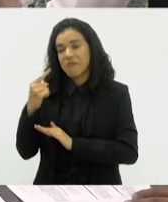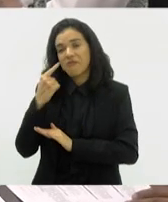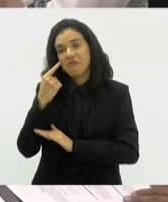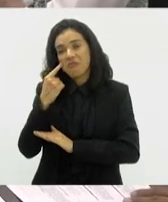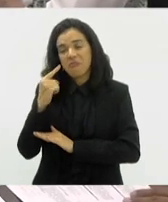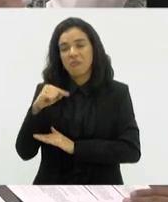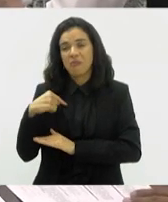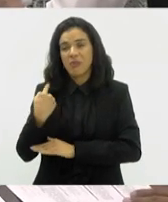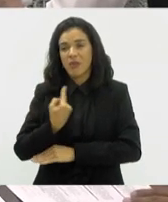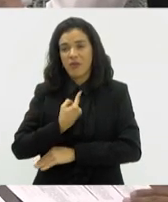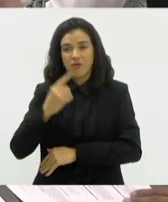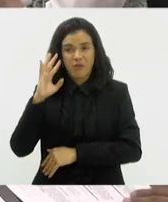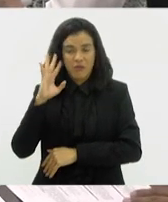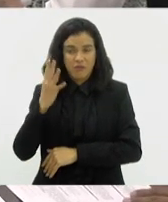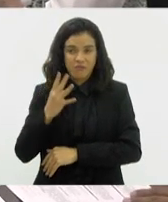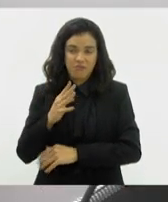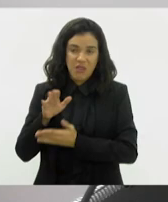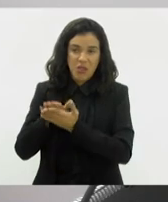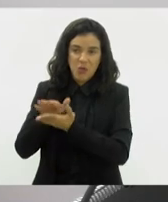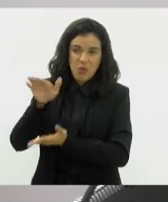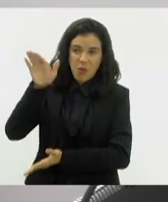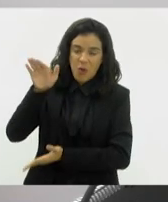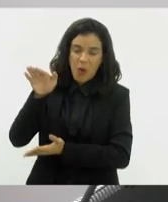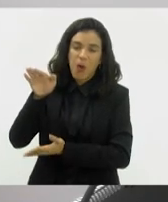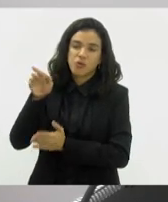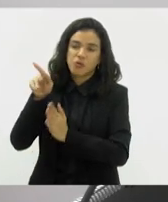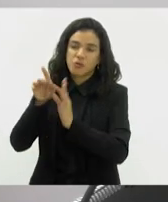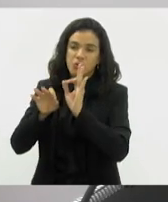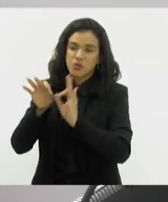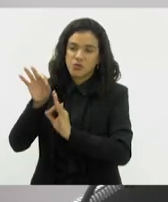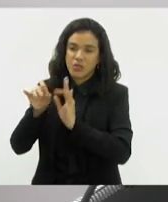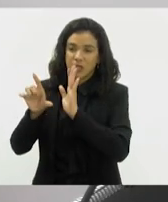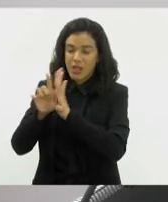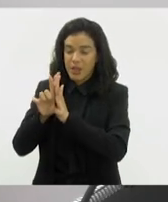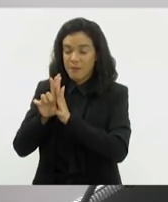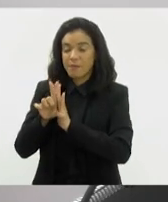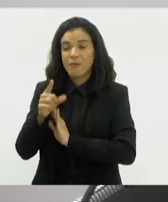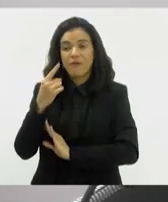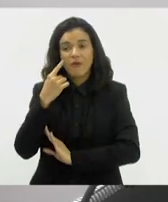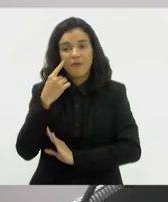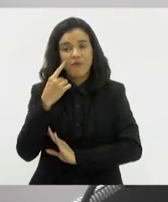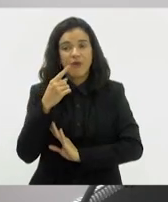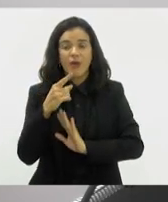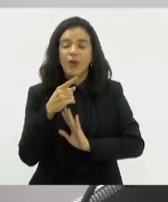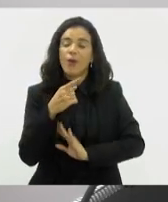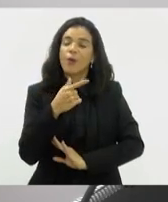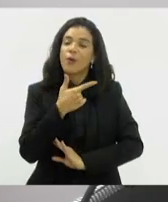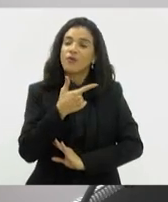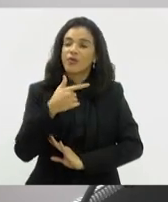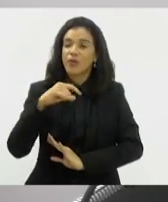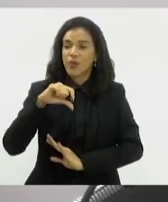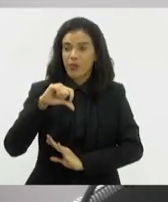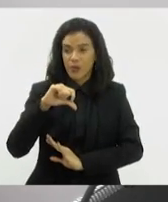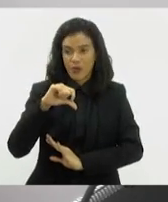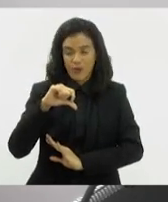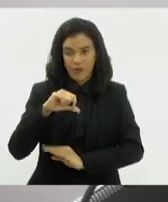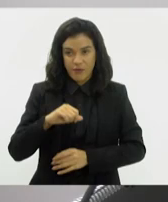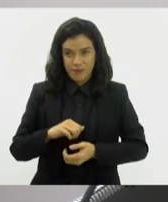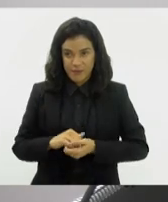rol dos autorizativos. Agora vou pedir ao 29 para relatar o deputado Vinícius Cozzolino.